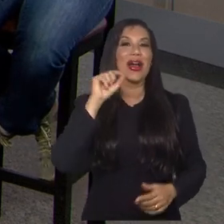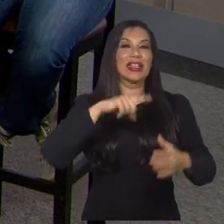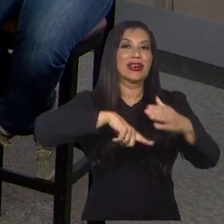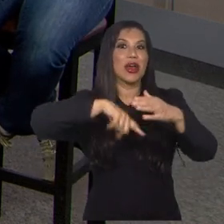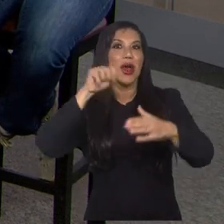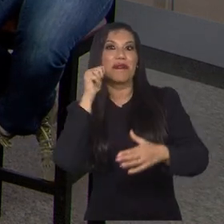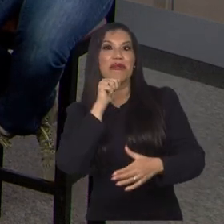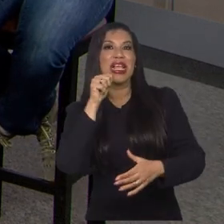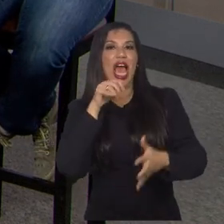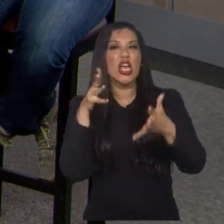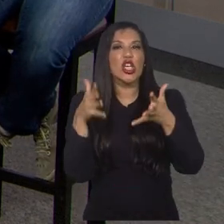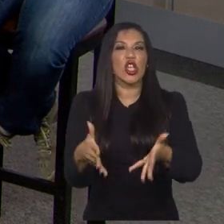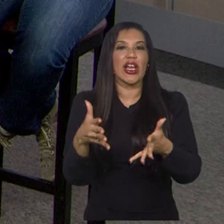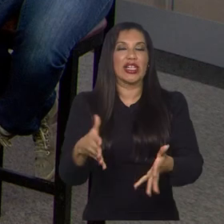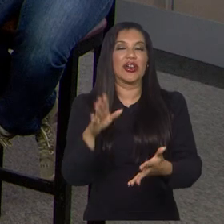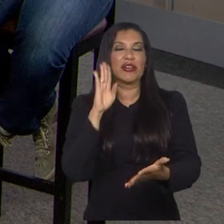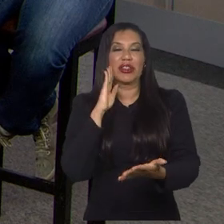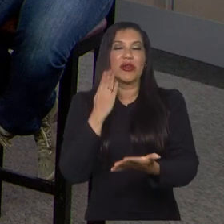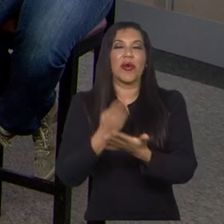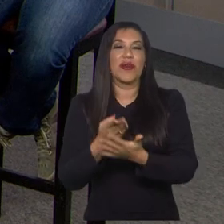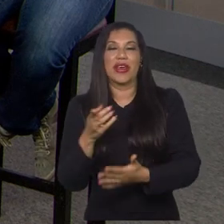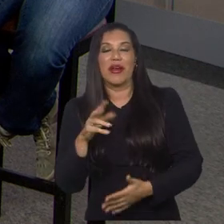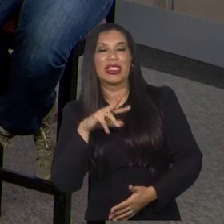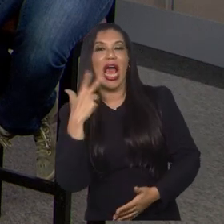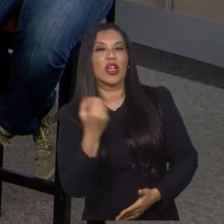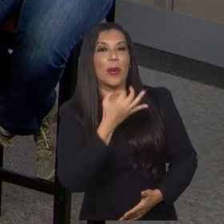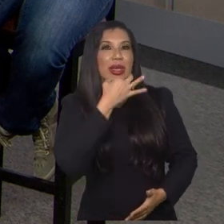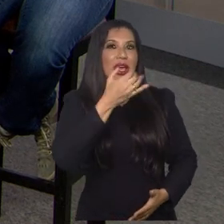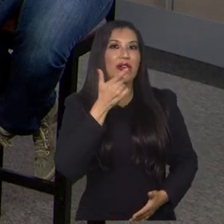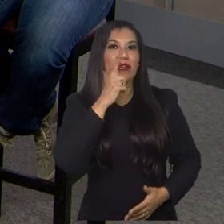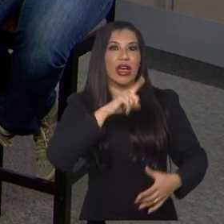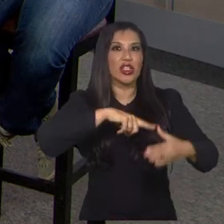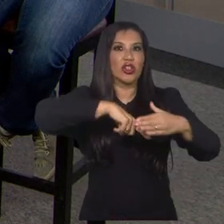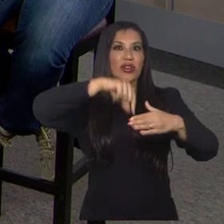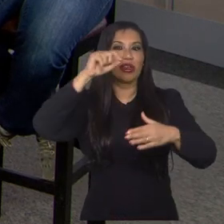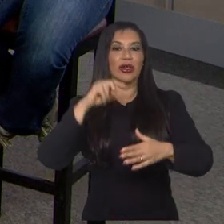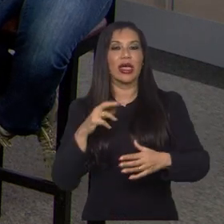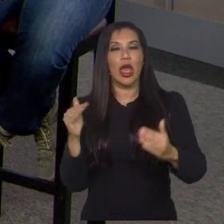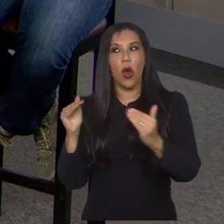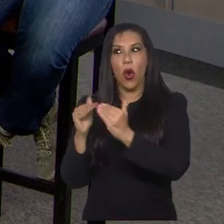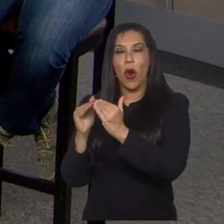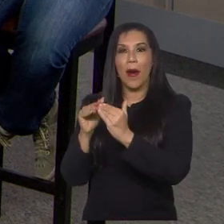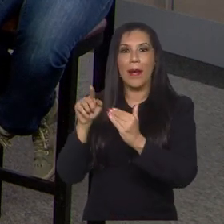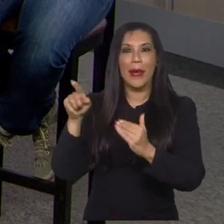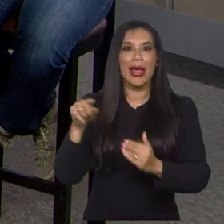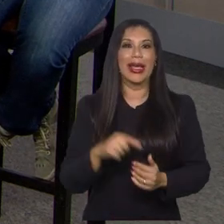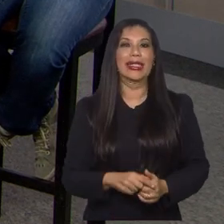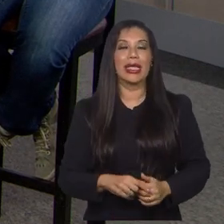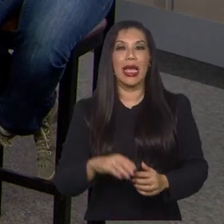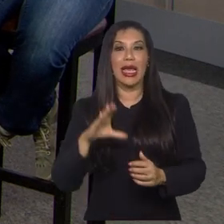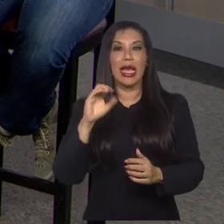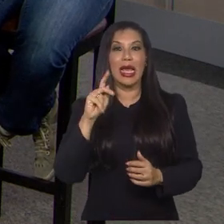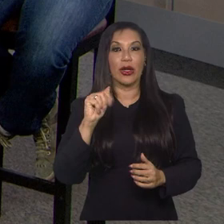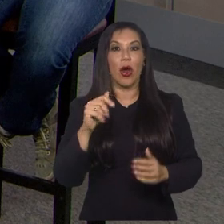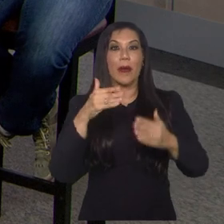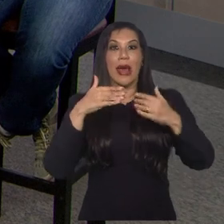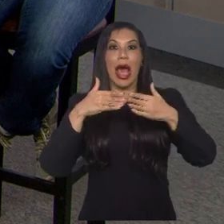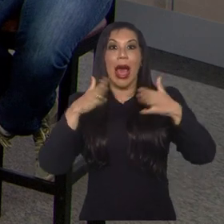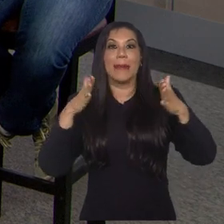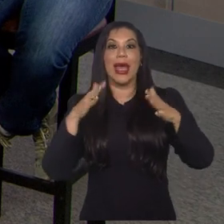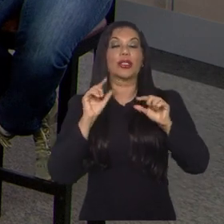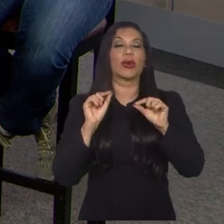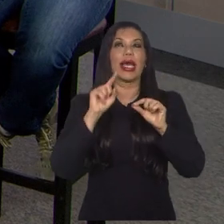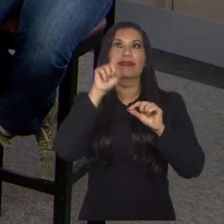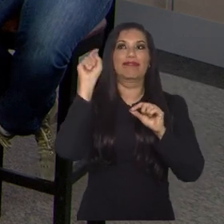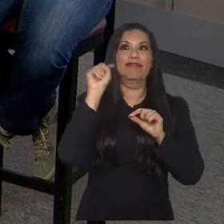elege como a aposta aí da Copa? Bom, eu tô com a Raquel quando ela fala que é uma Copa bem aberta, porque